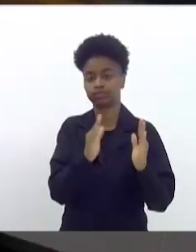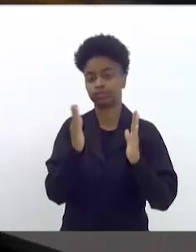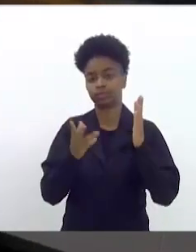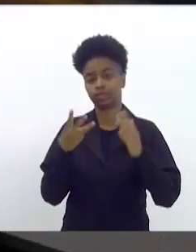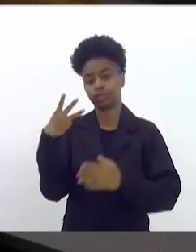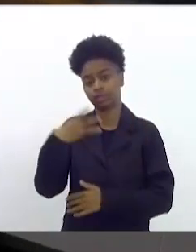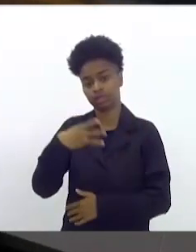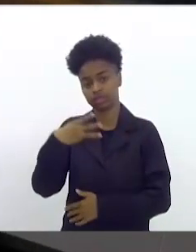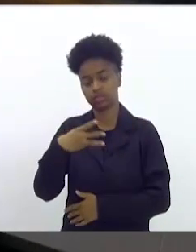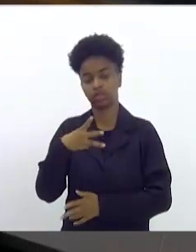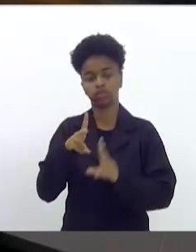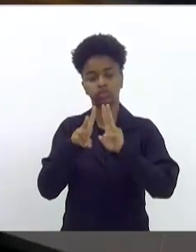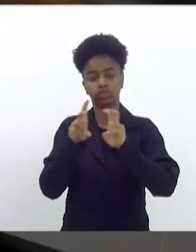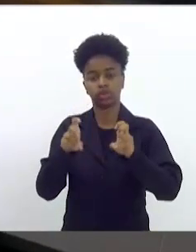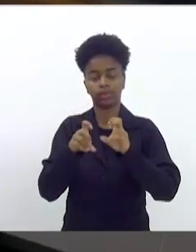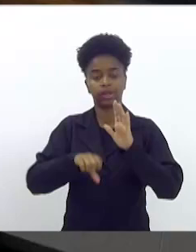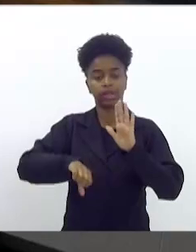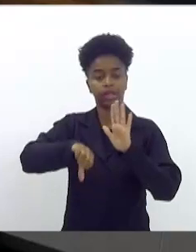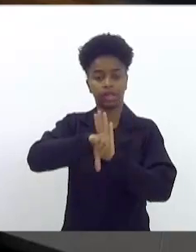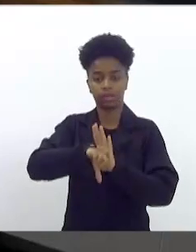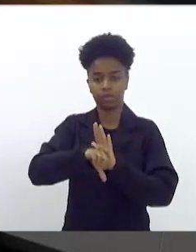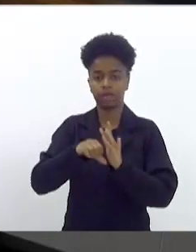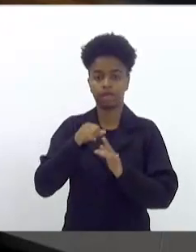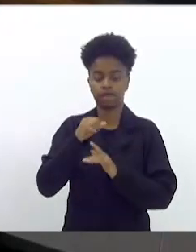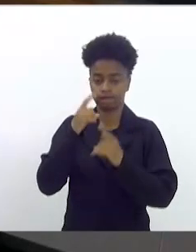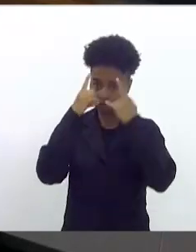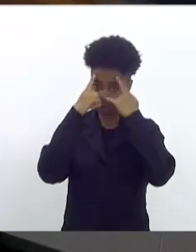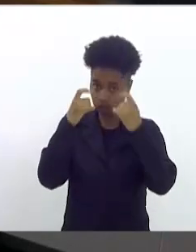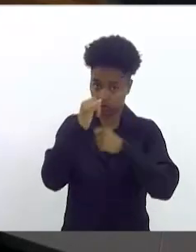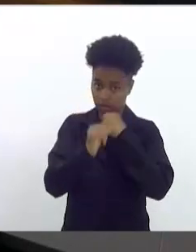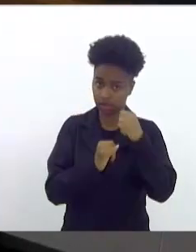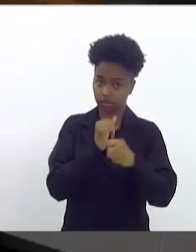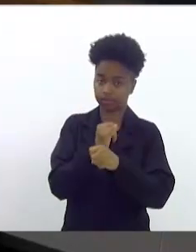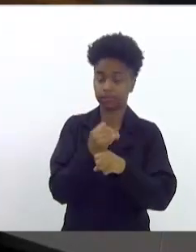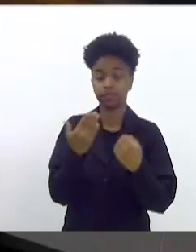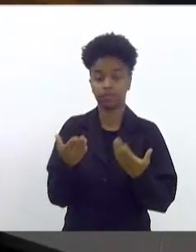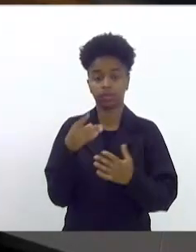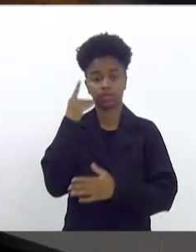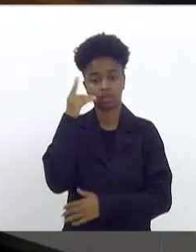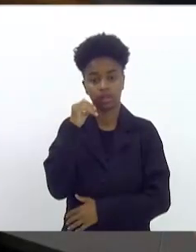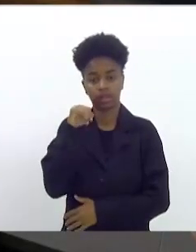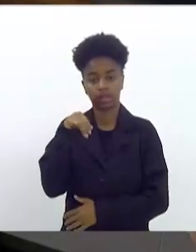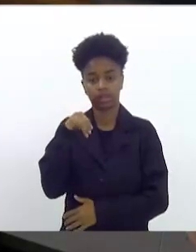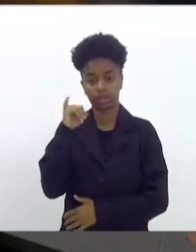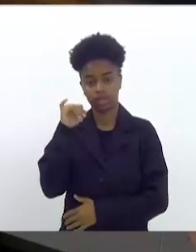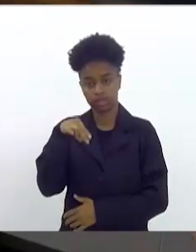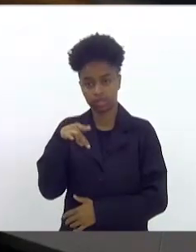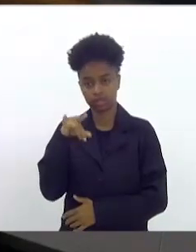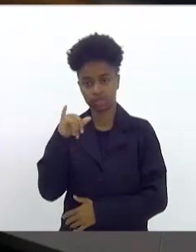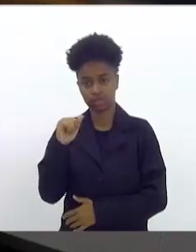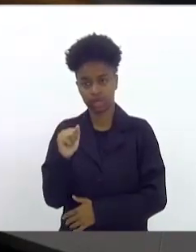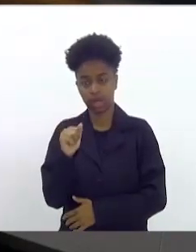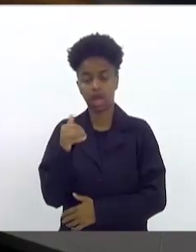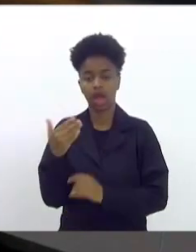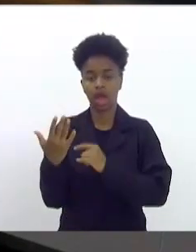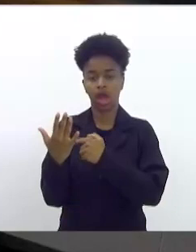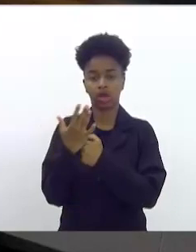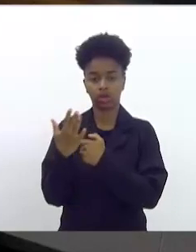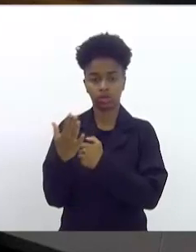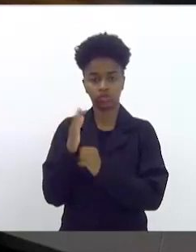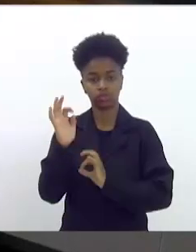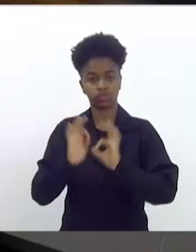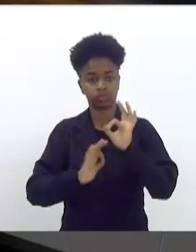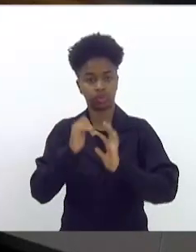a dos crimes de violência cibernética, né? Então, a deputada Índia Armelau, que vai nos ajudar a construir